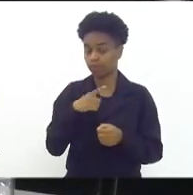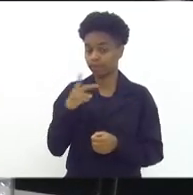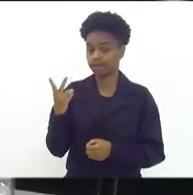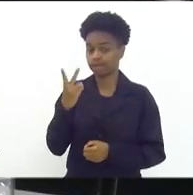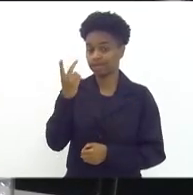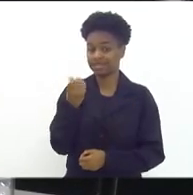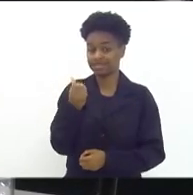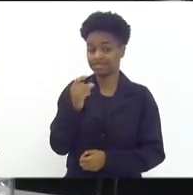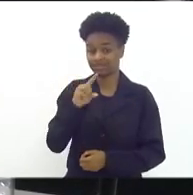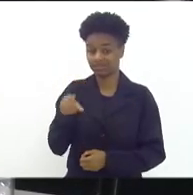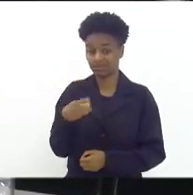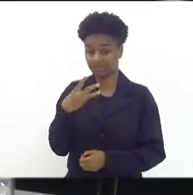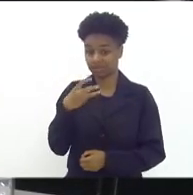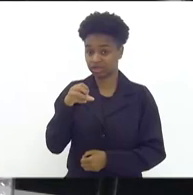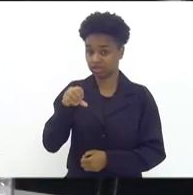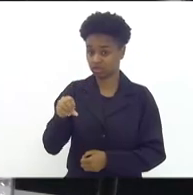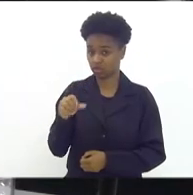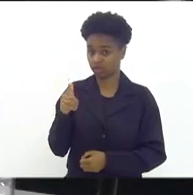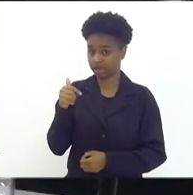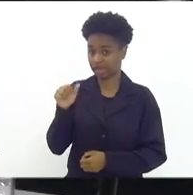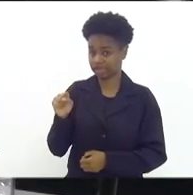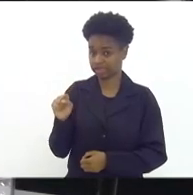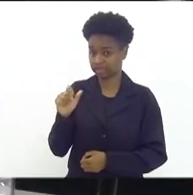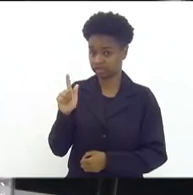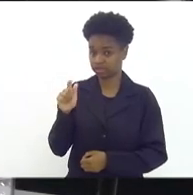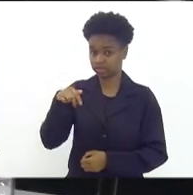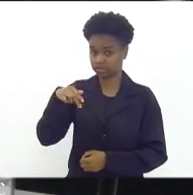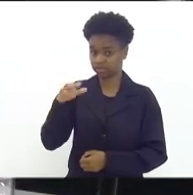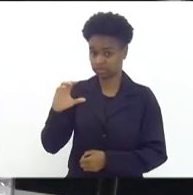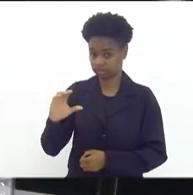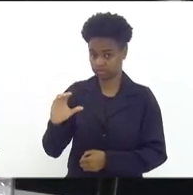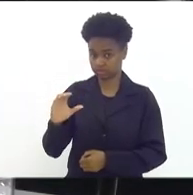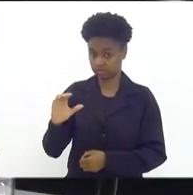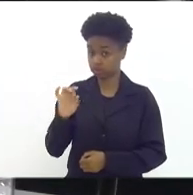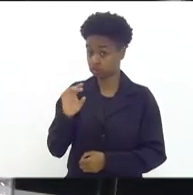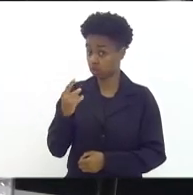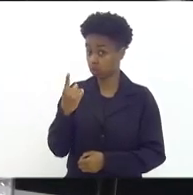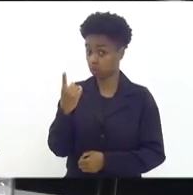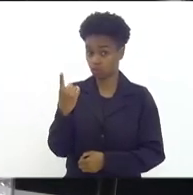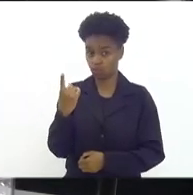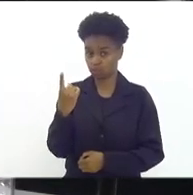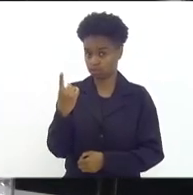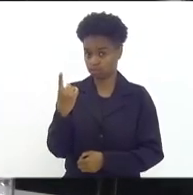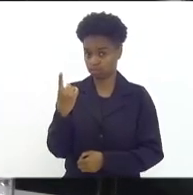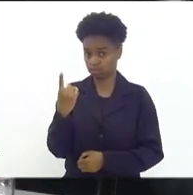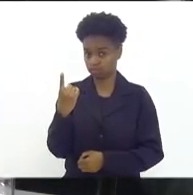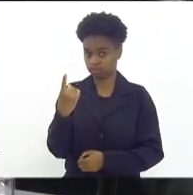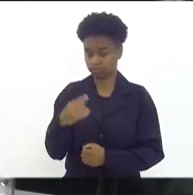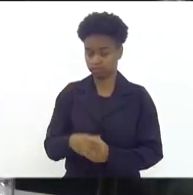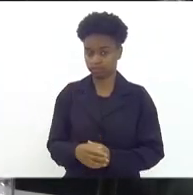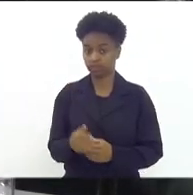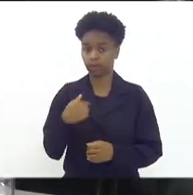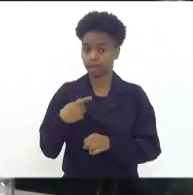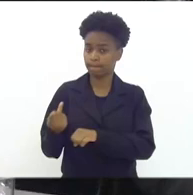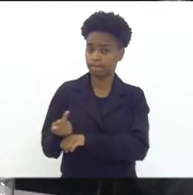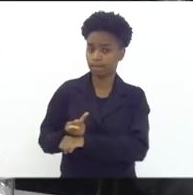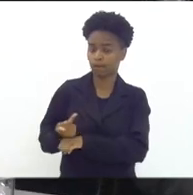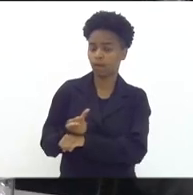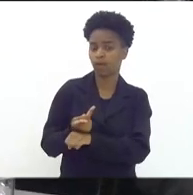de 6:39 o gás GNC isso existe um posto de gasolina procurei